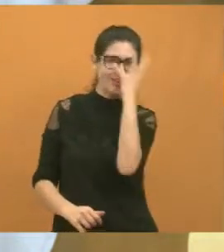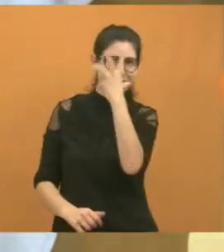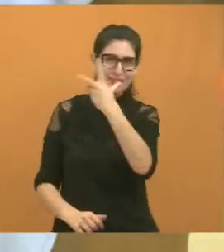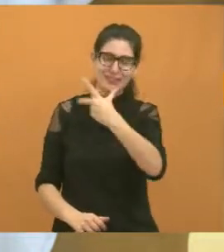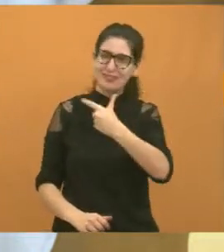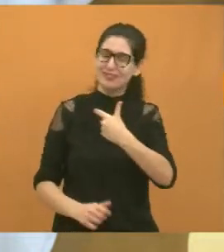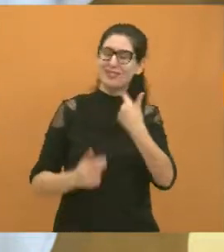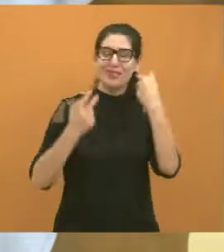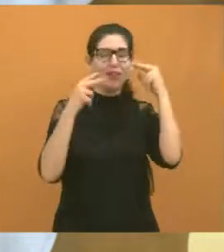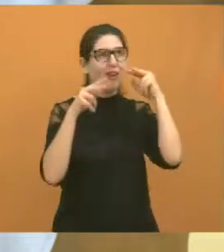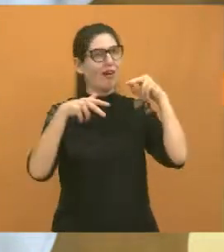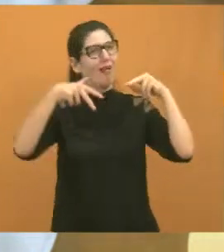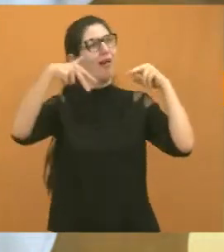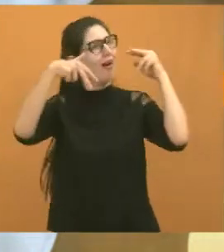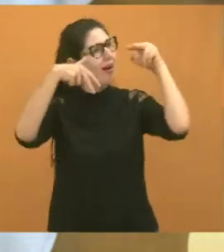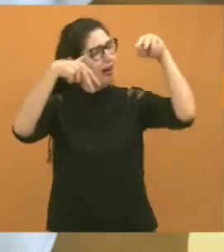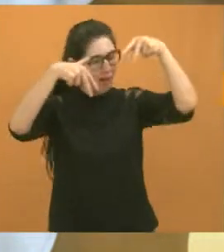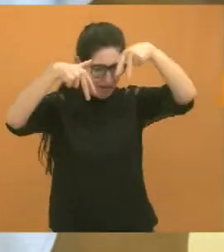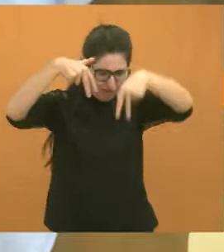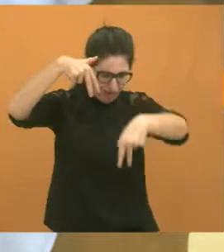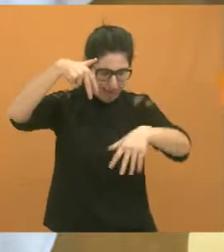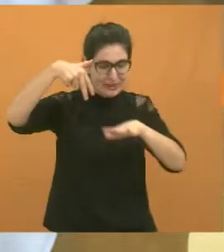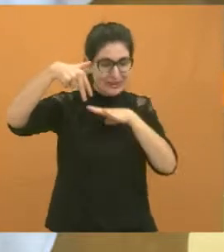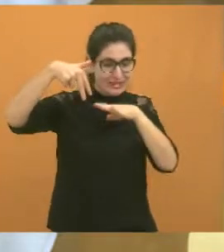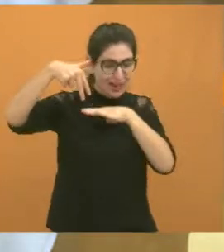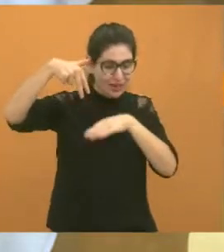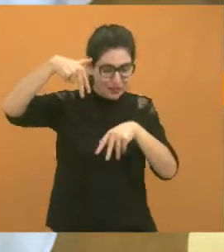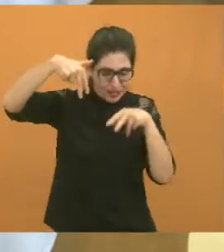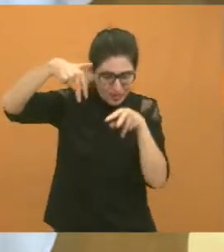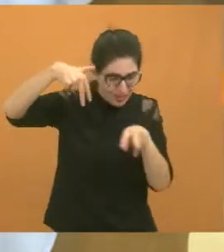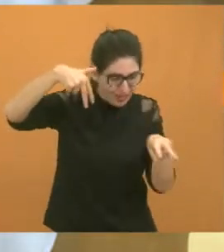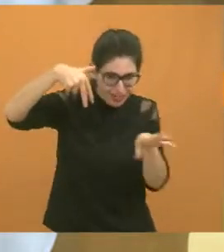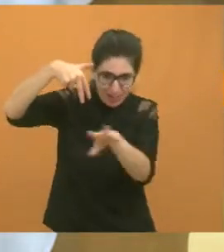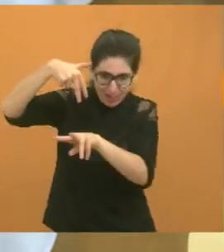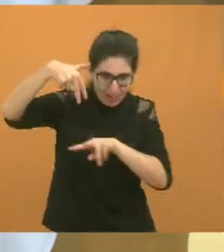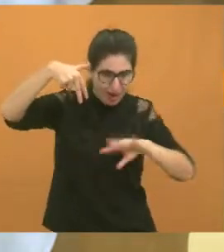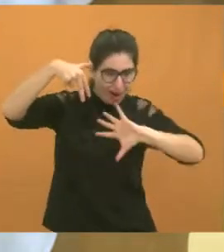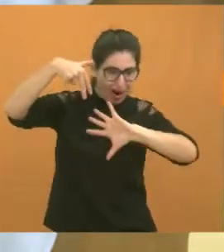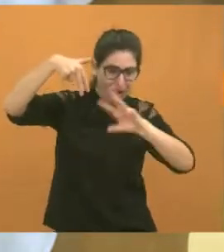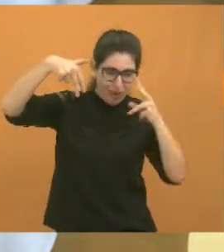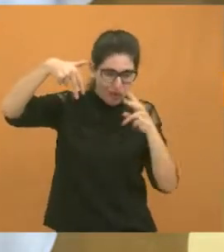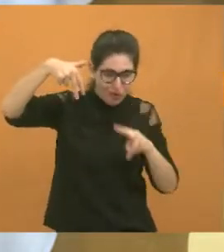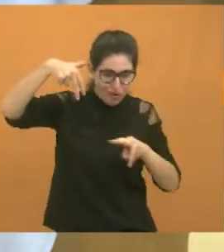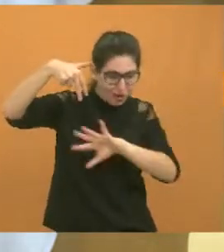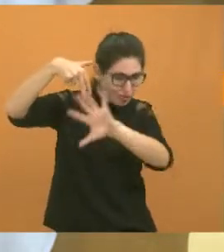muito bonita da nossa cidade, né? E agora o prefeito Isaías